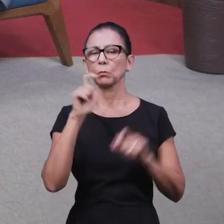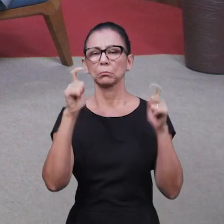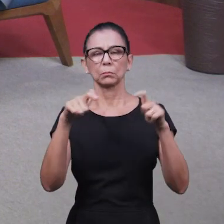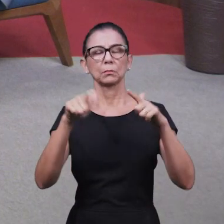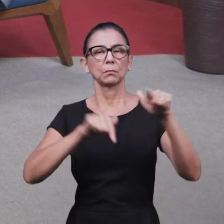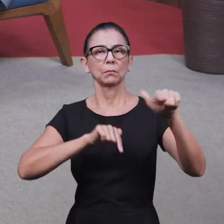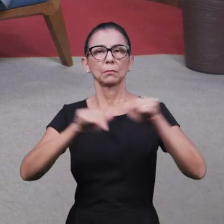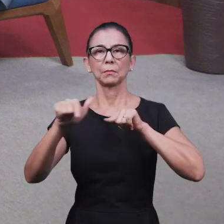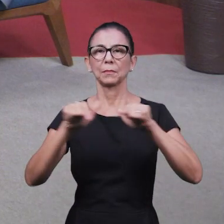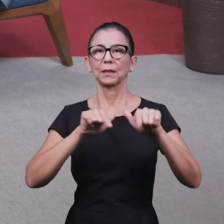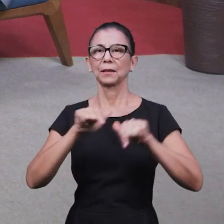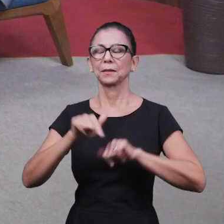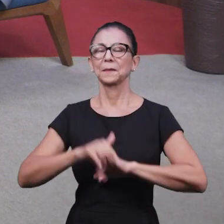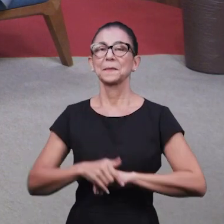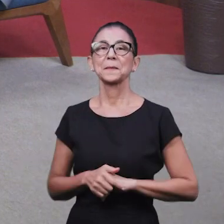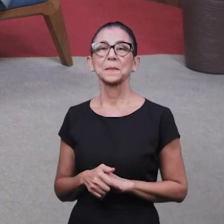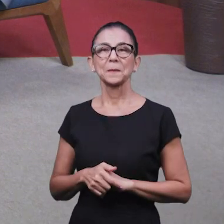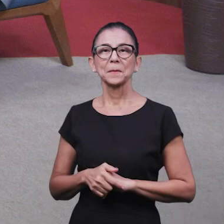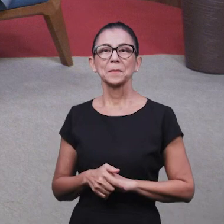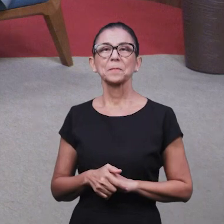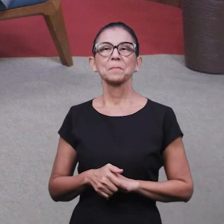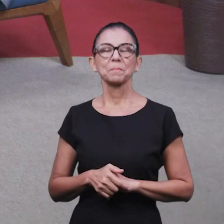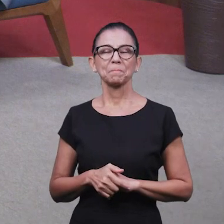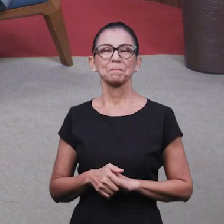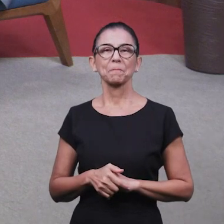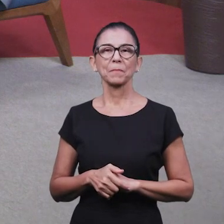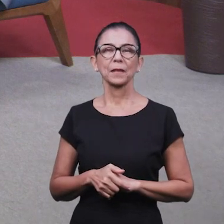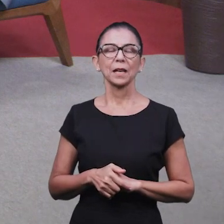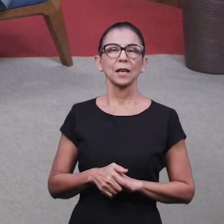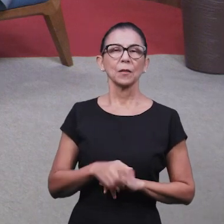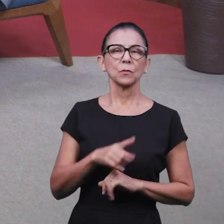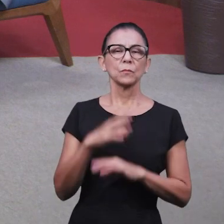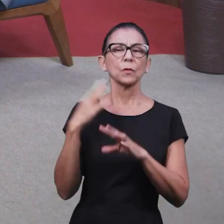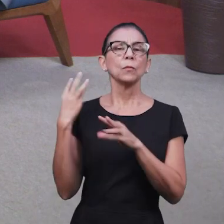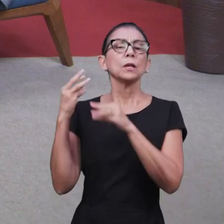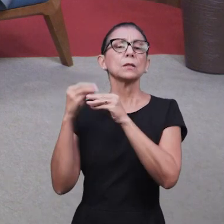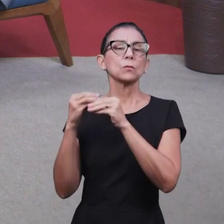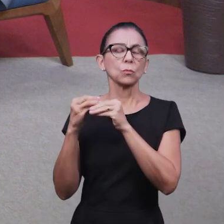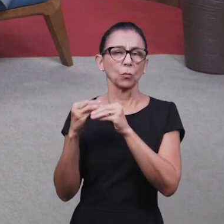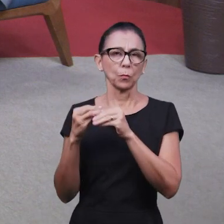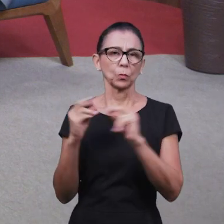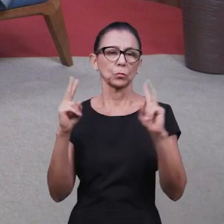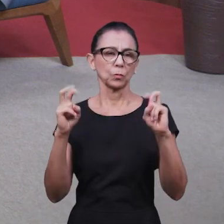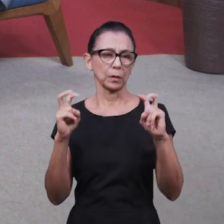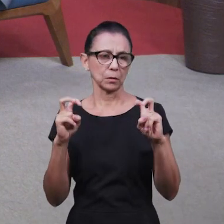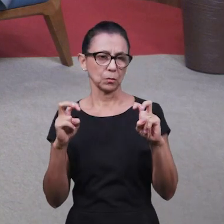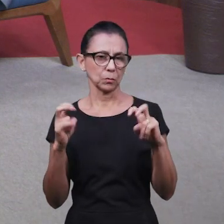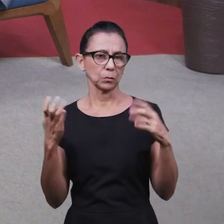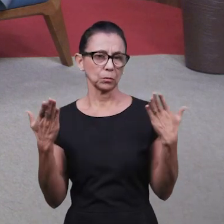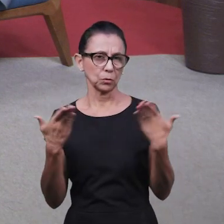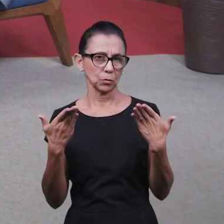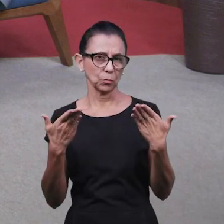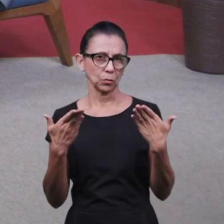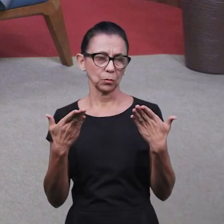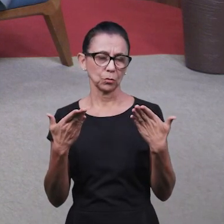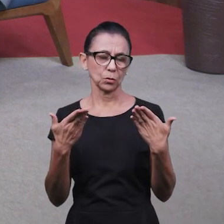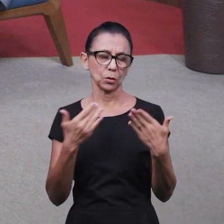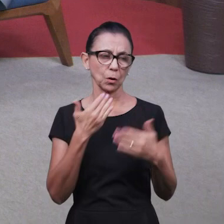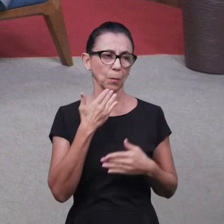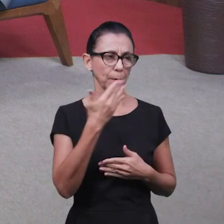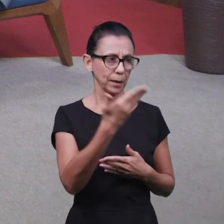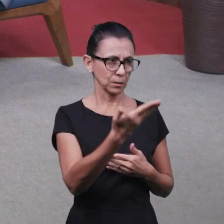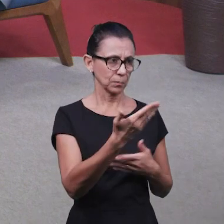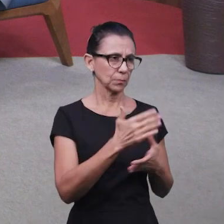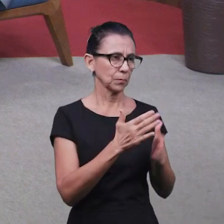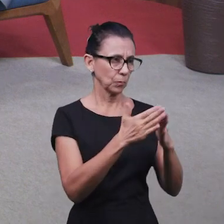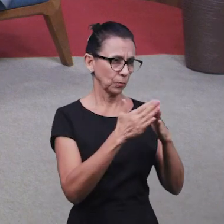assistindo, participando desse programa, que é uma aplicação daquilo que conversamos, né, e eu peço que você faça